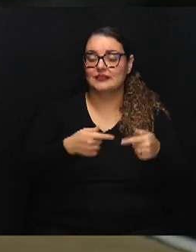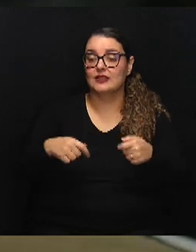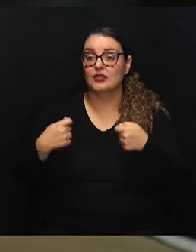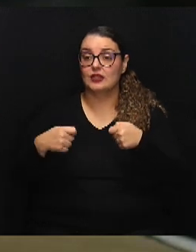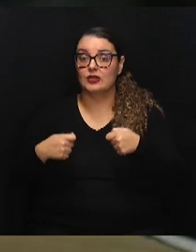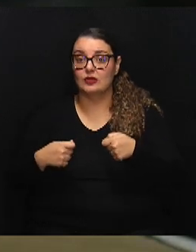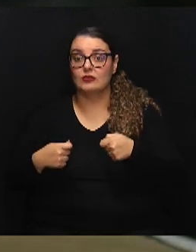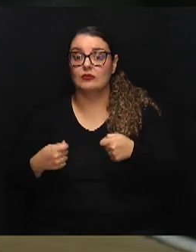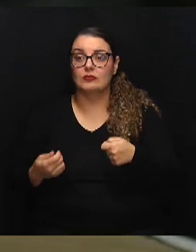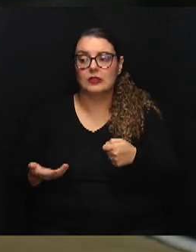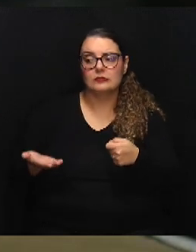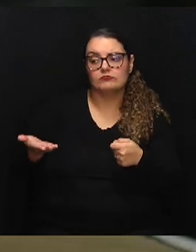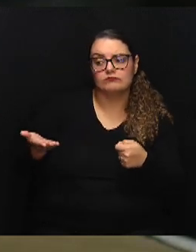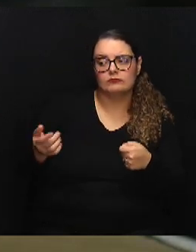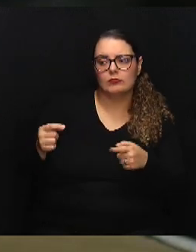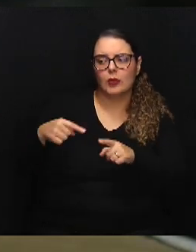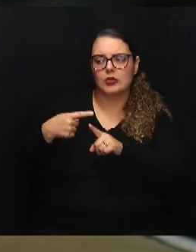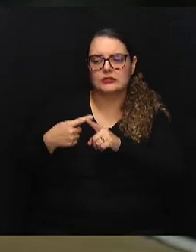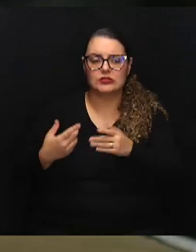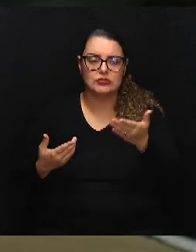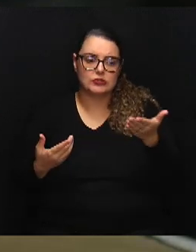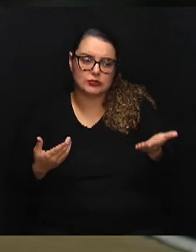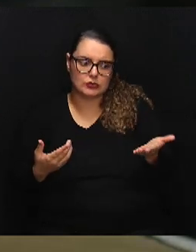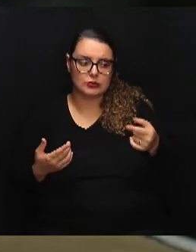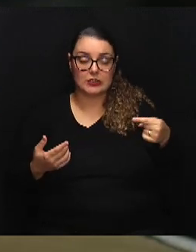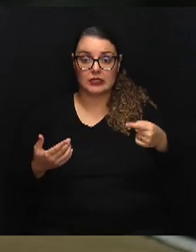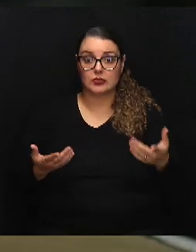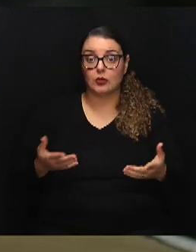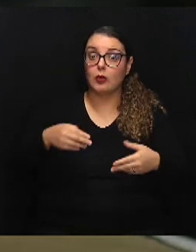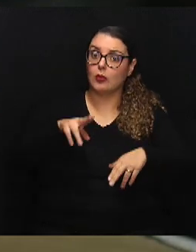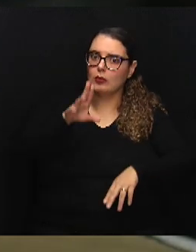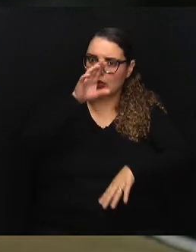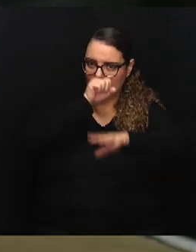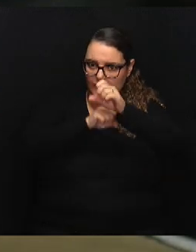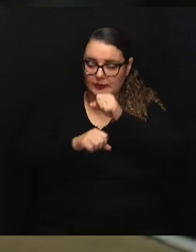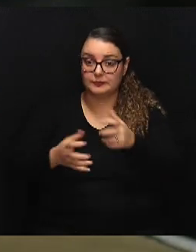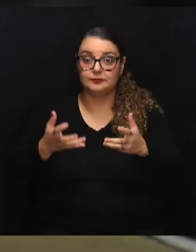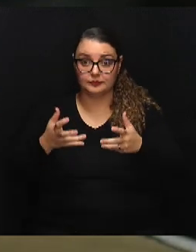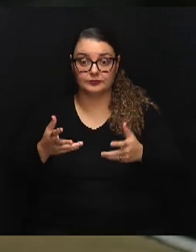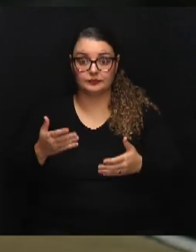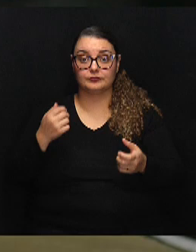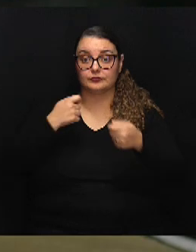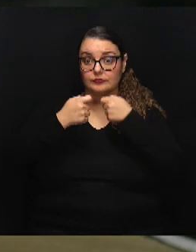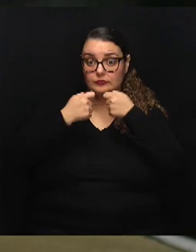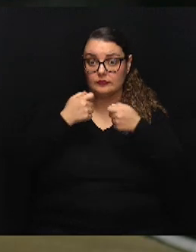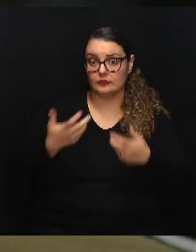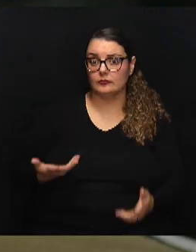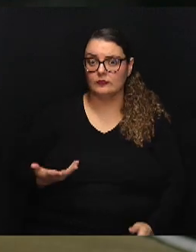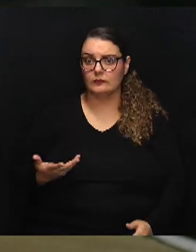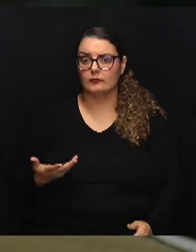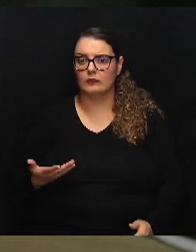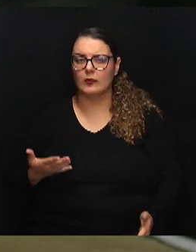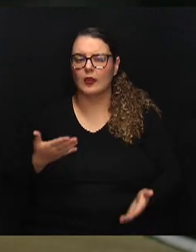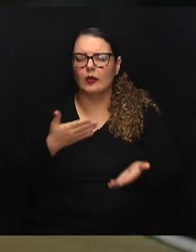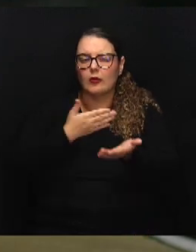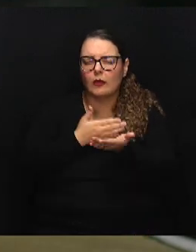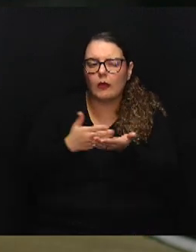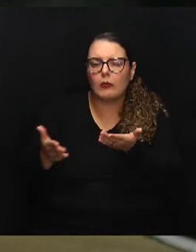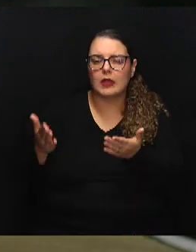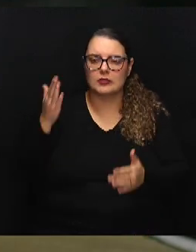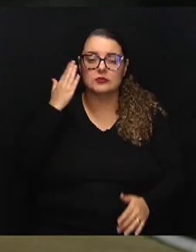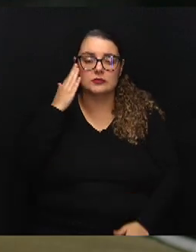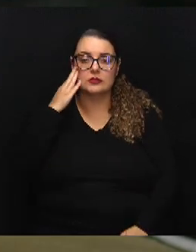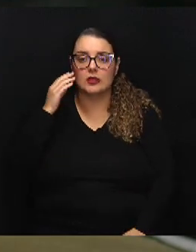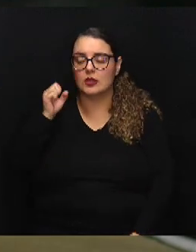o pró, o contra, ou então aprender sobre isso. Eu queria ouvir, então, das nossas entrevistadas, uma leitura inicial, né? Sol, como é que